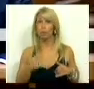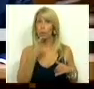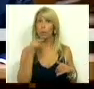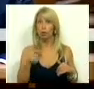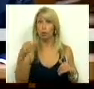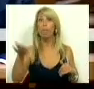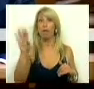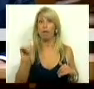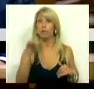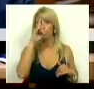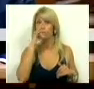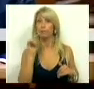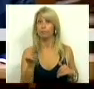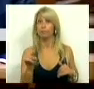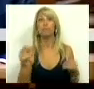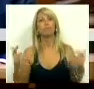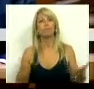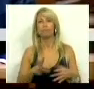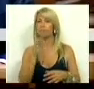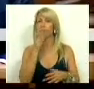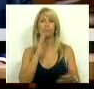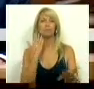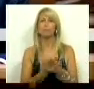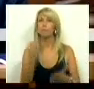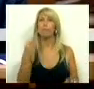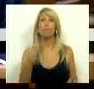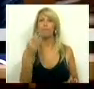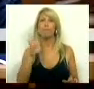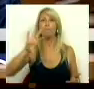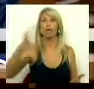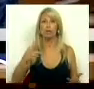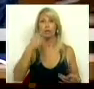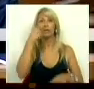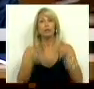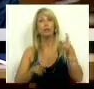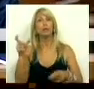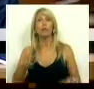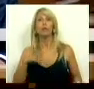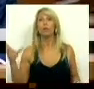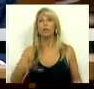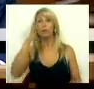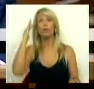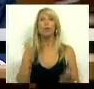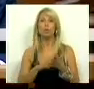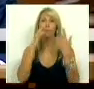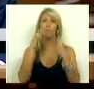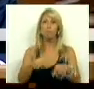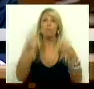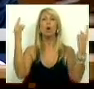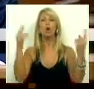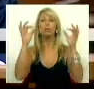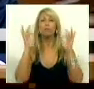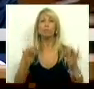Partido Socialista, está a ser desastroso para o país e para os portugueses, e os seus resultados refletem o